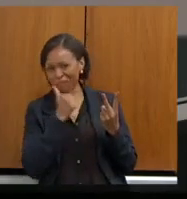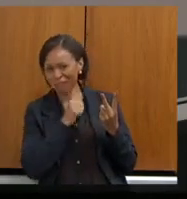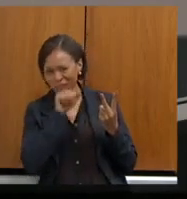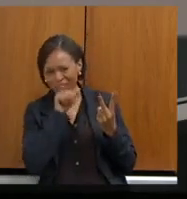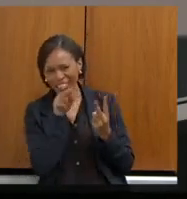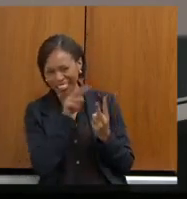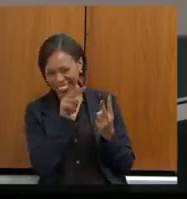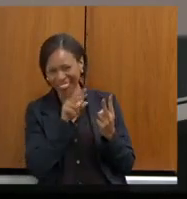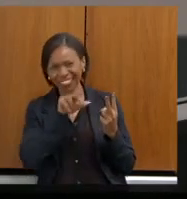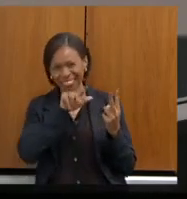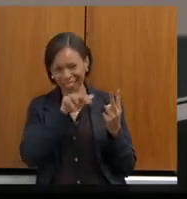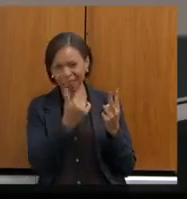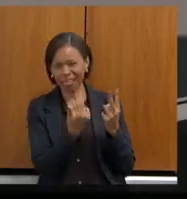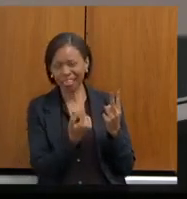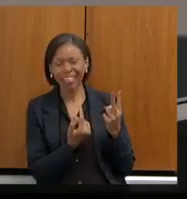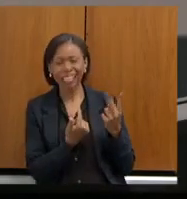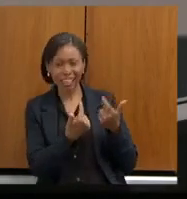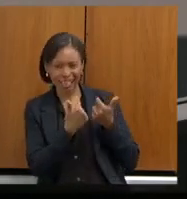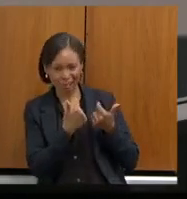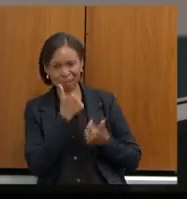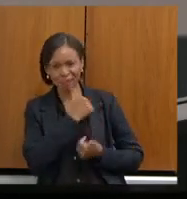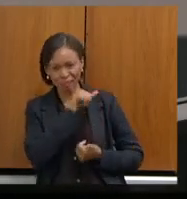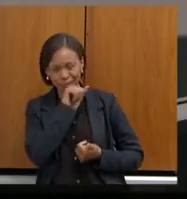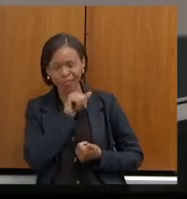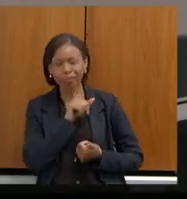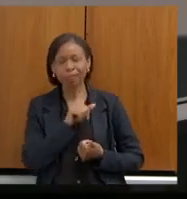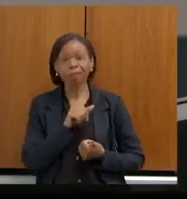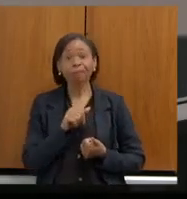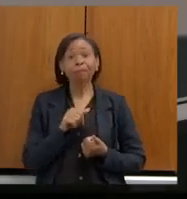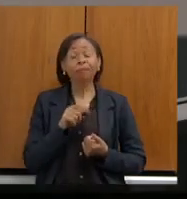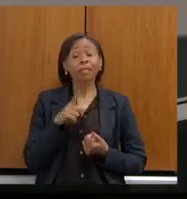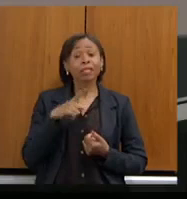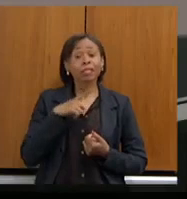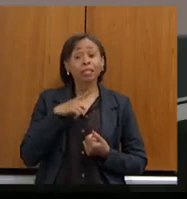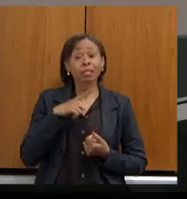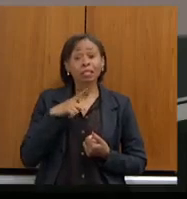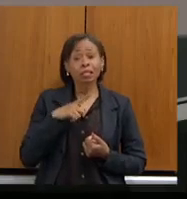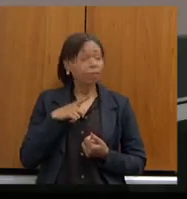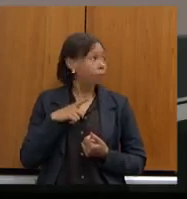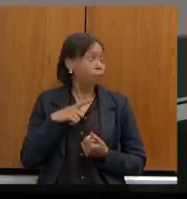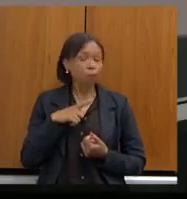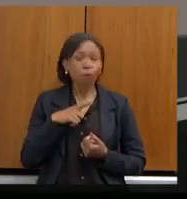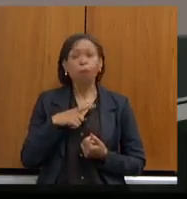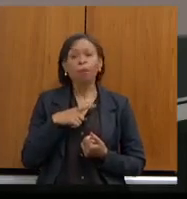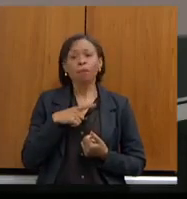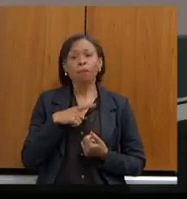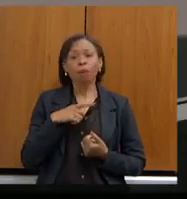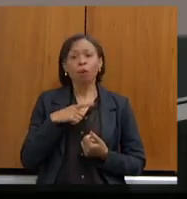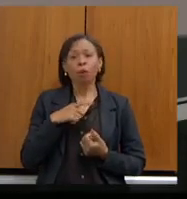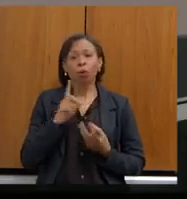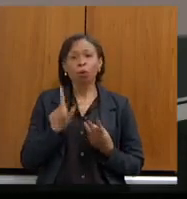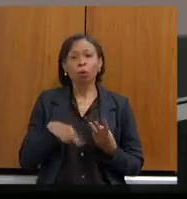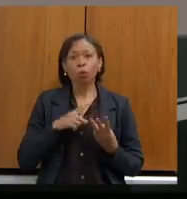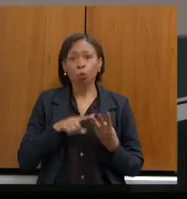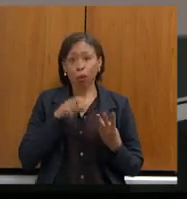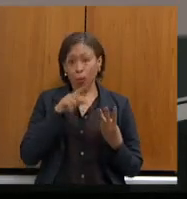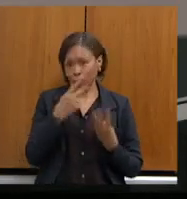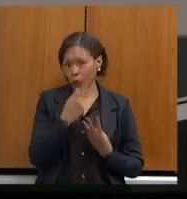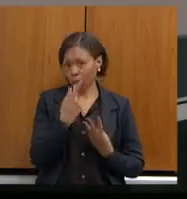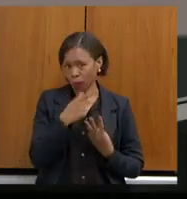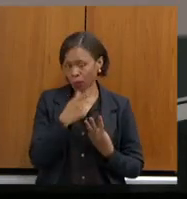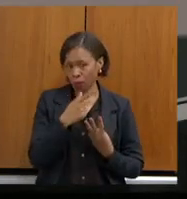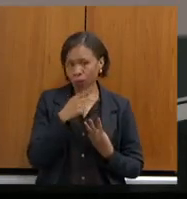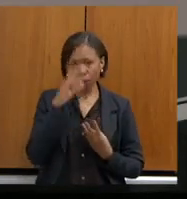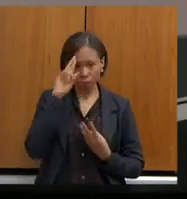tinham no irmão um exemplo de vida e foi um exemplo para todos nós o Coronel Vicente Gomes da Mota que foi